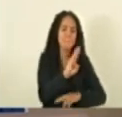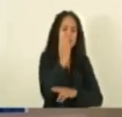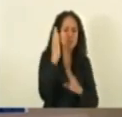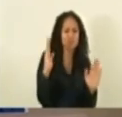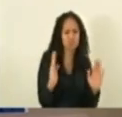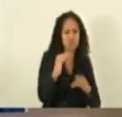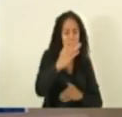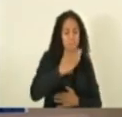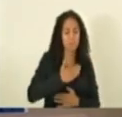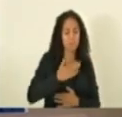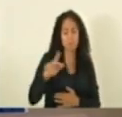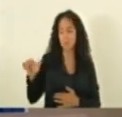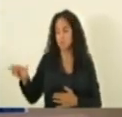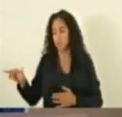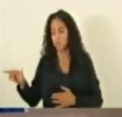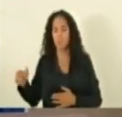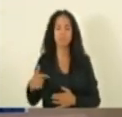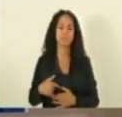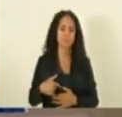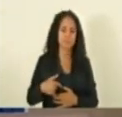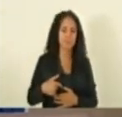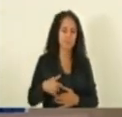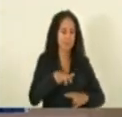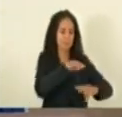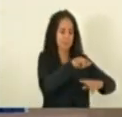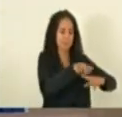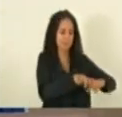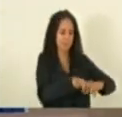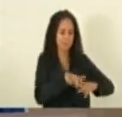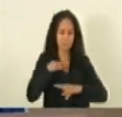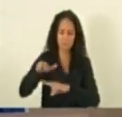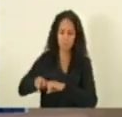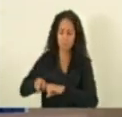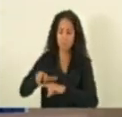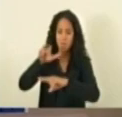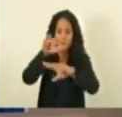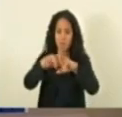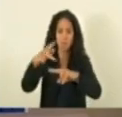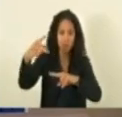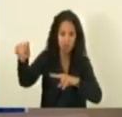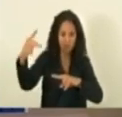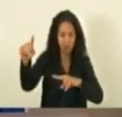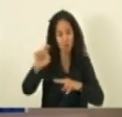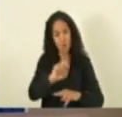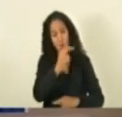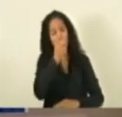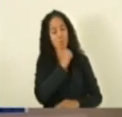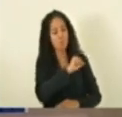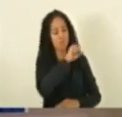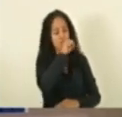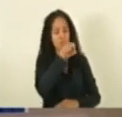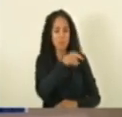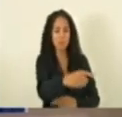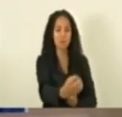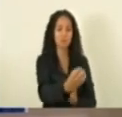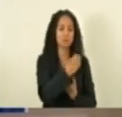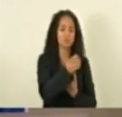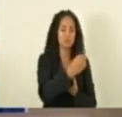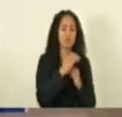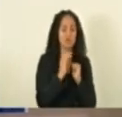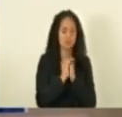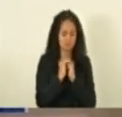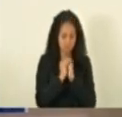aí ele colocava esses banquinhos de madeira, pegava uma cadeira para ele, quando ele não estava em casa, era minha mãe, para nos ensinar a